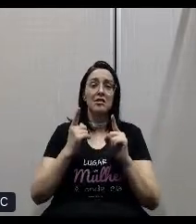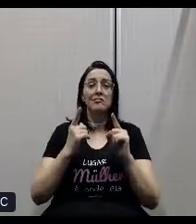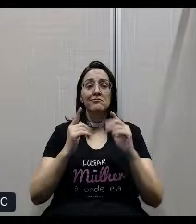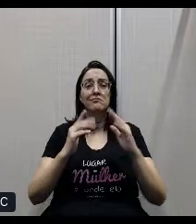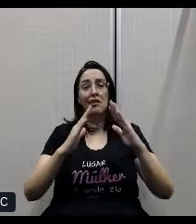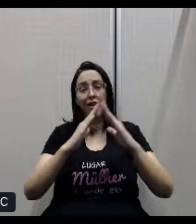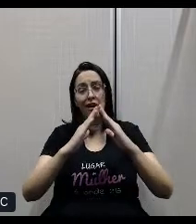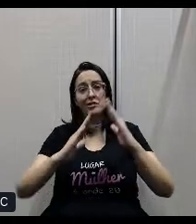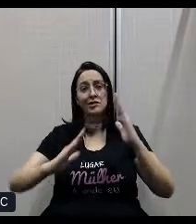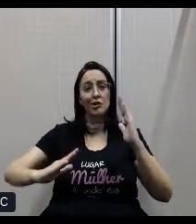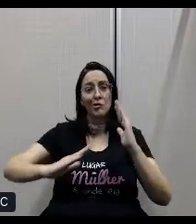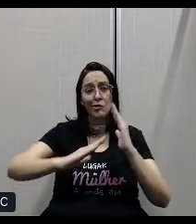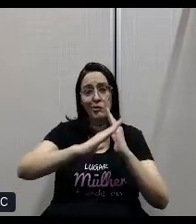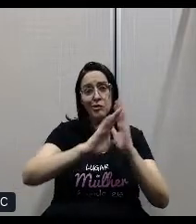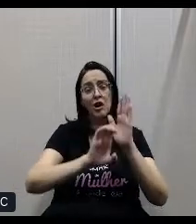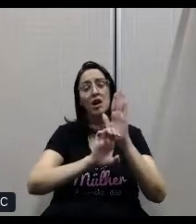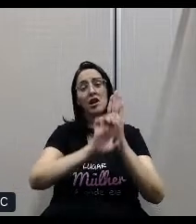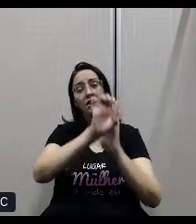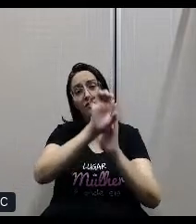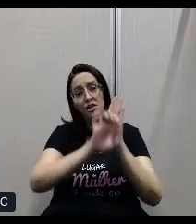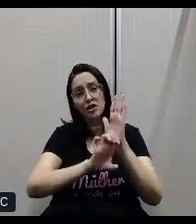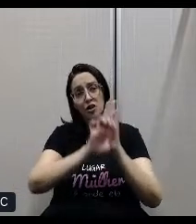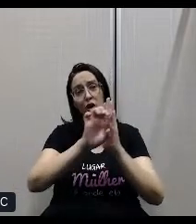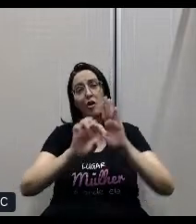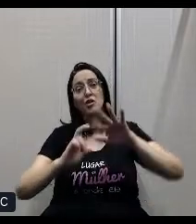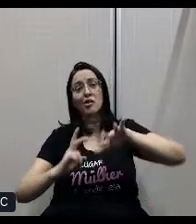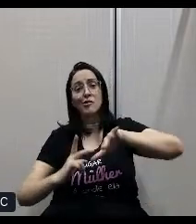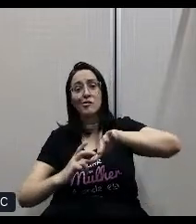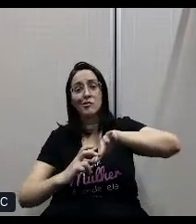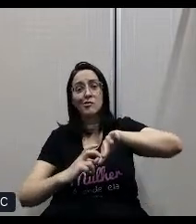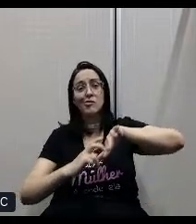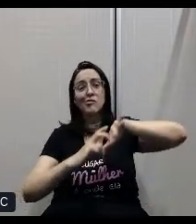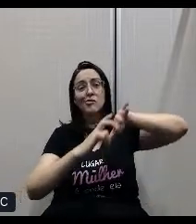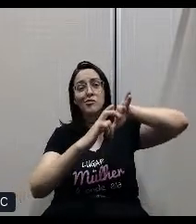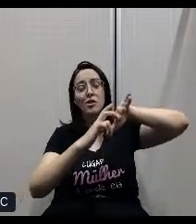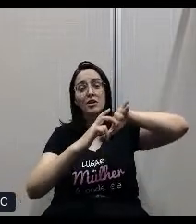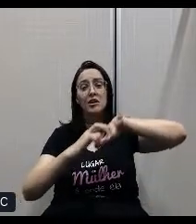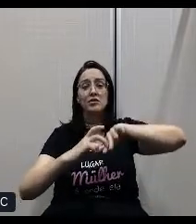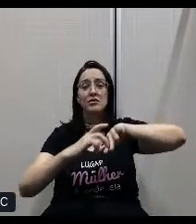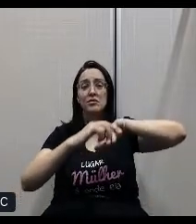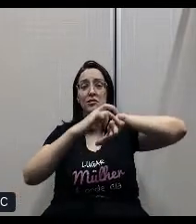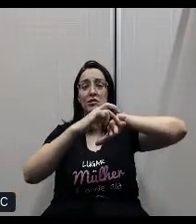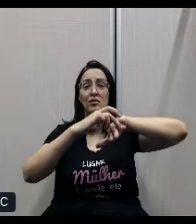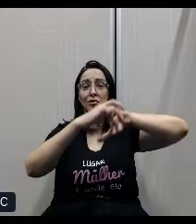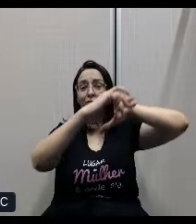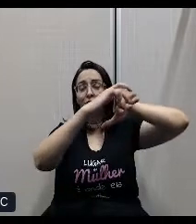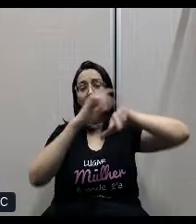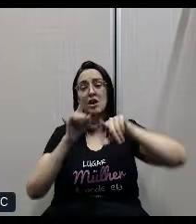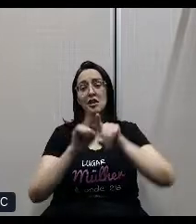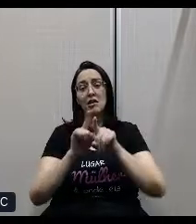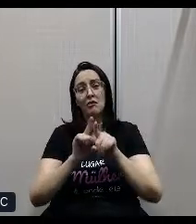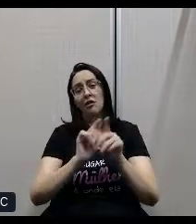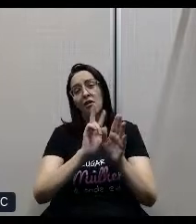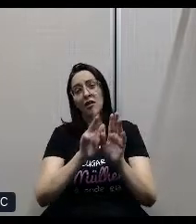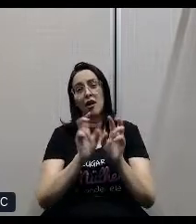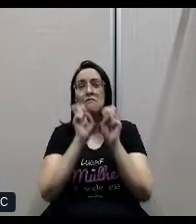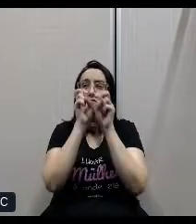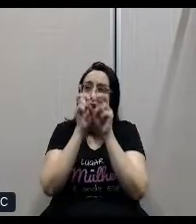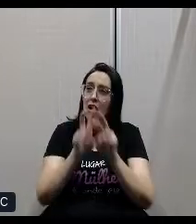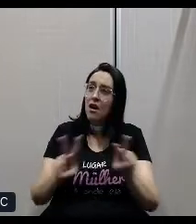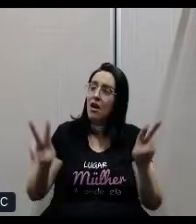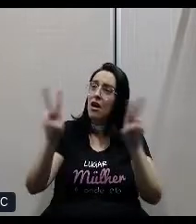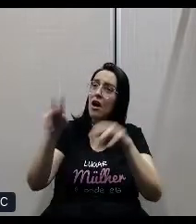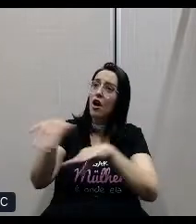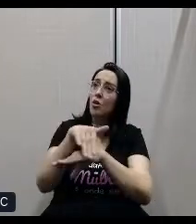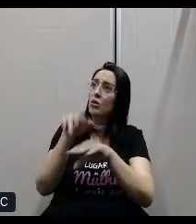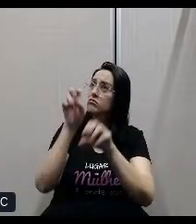rolante, piso tátil, todas essas características que são mais comumente visíveis para a gente quando a gente sai na rua, quando a gente sai para